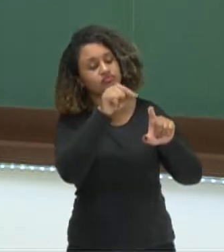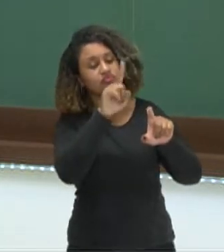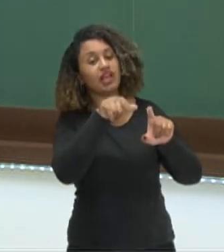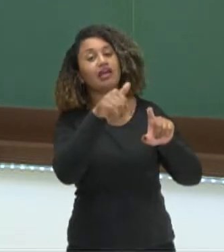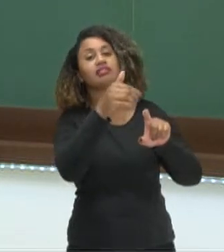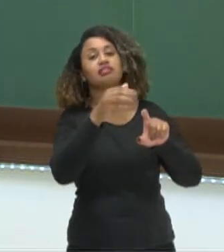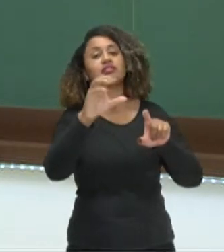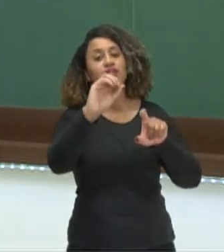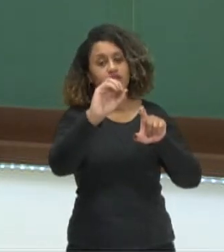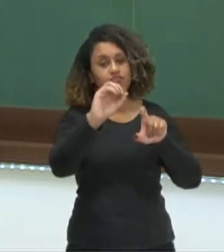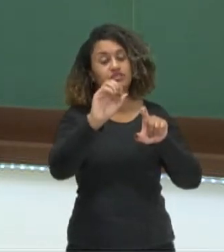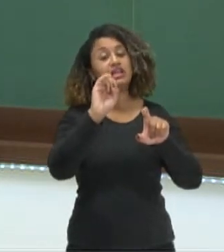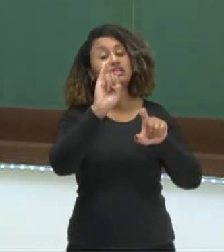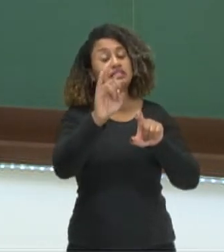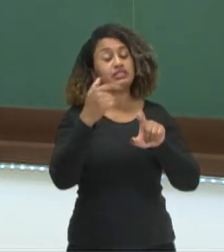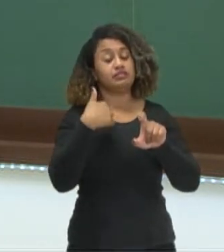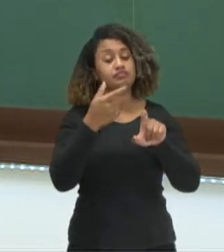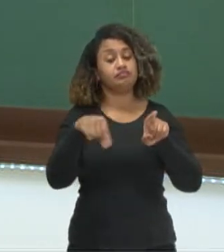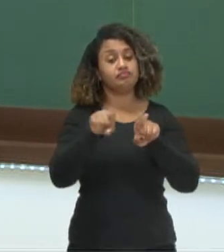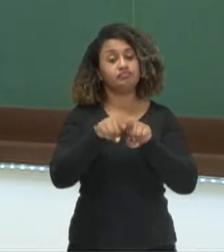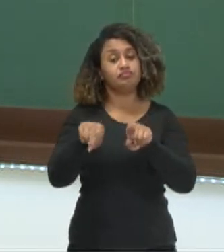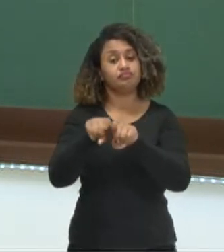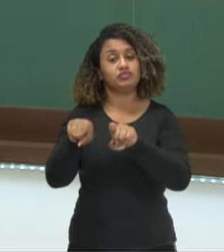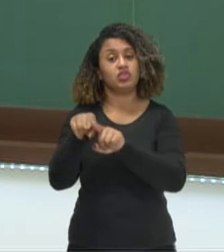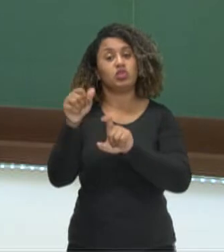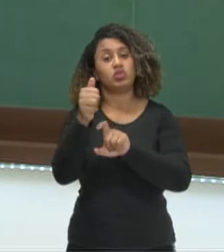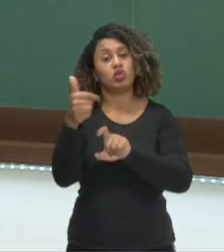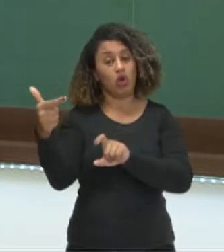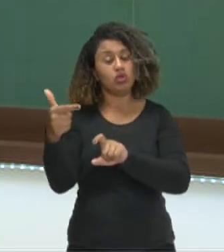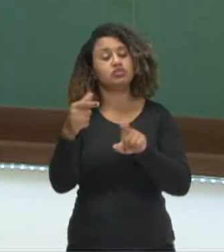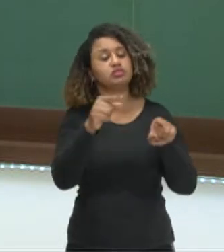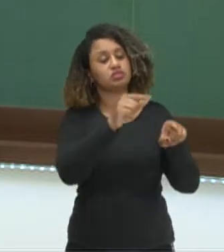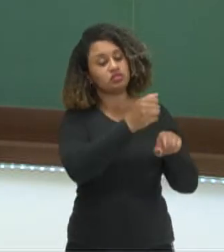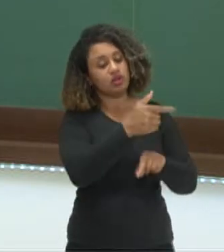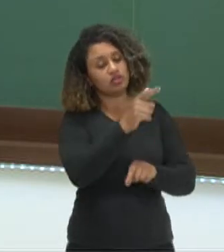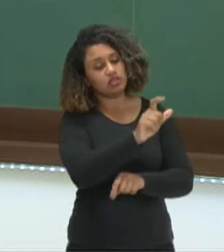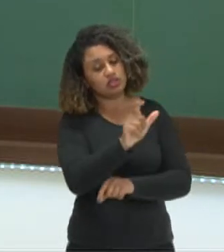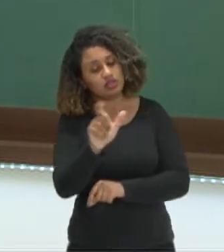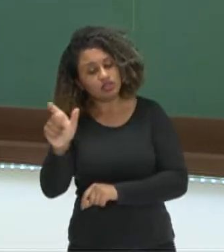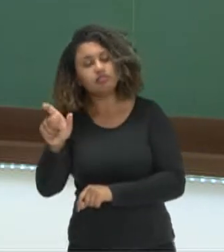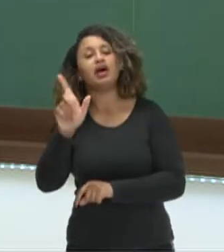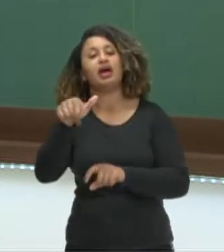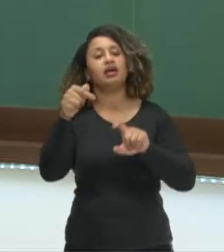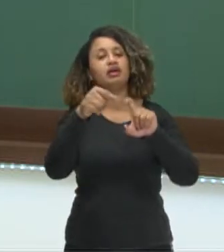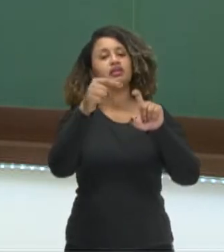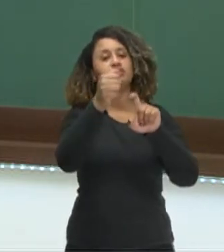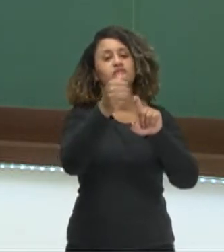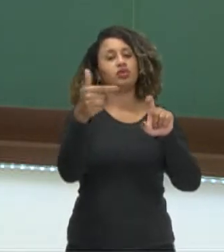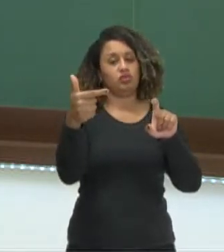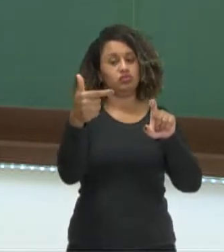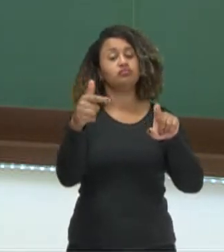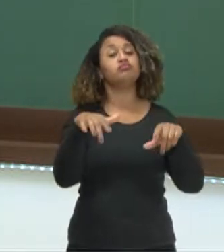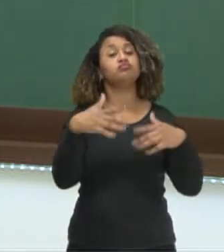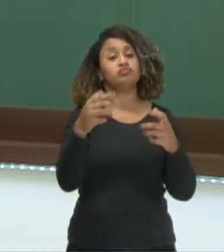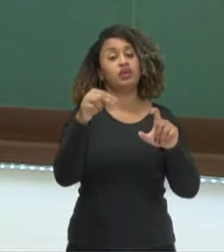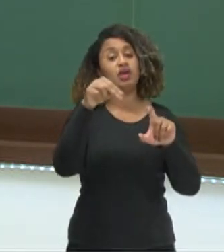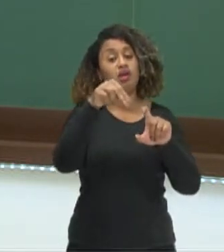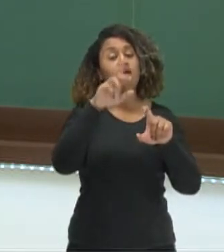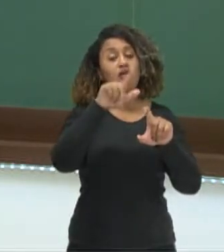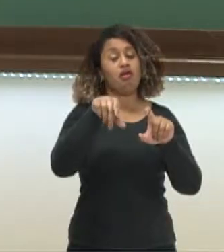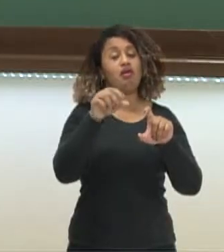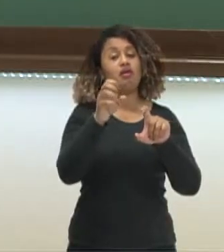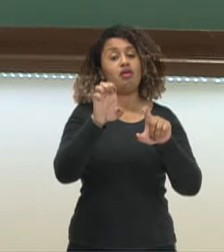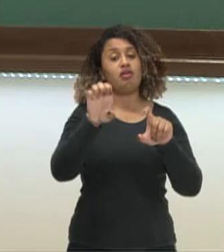é 10. Se ele se repetir 12 vezes, então o N será 12. O N, que é o